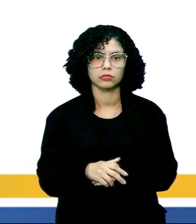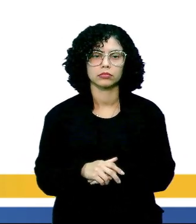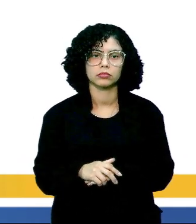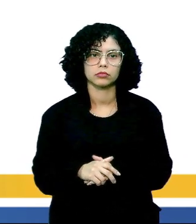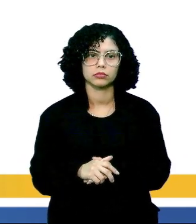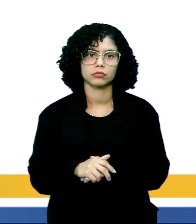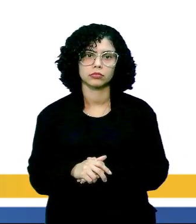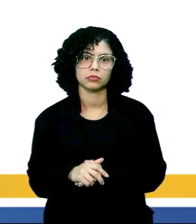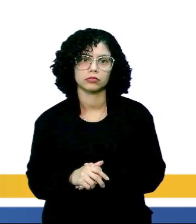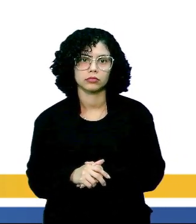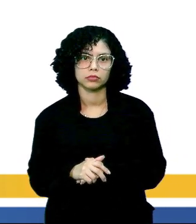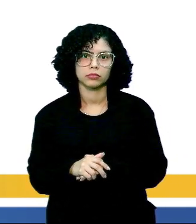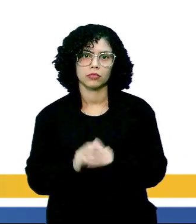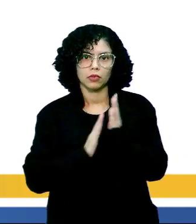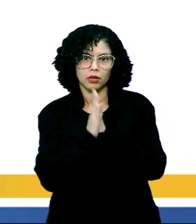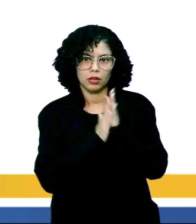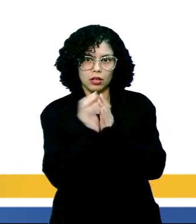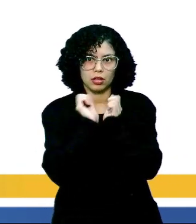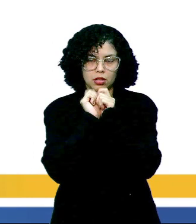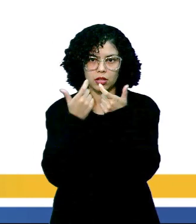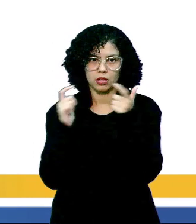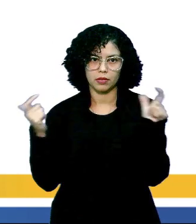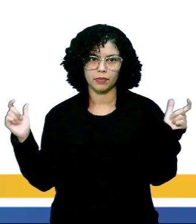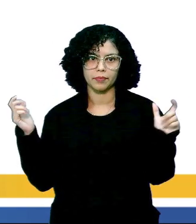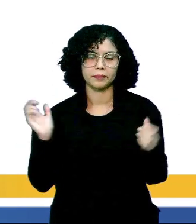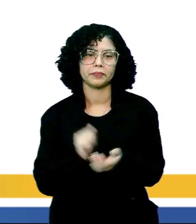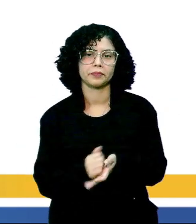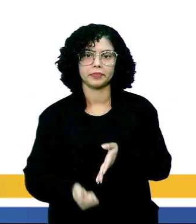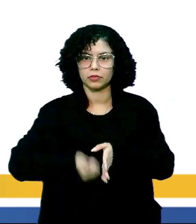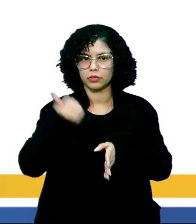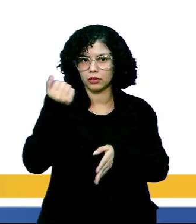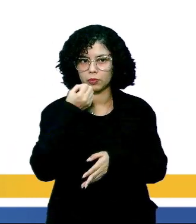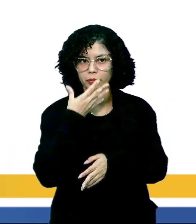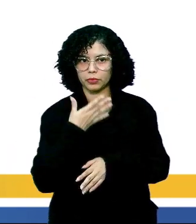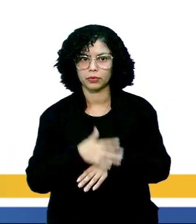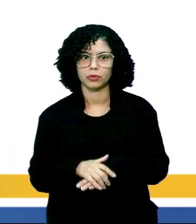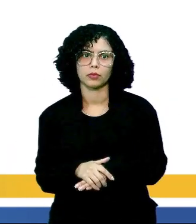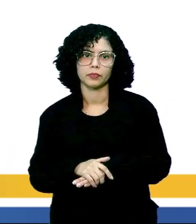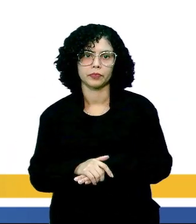gerado. Letra A. Anseios por recursos para ampliar os